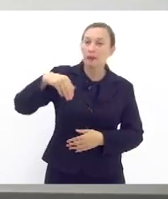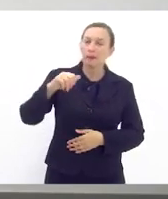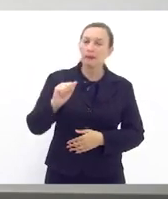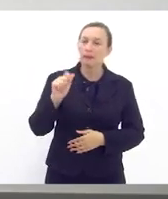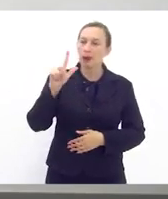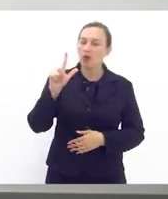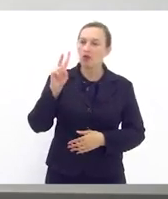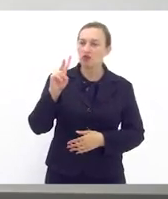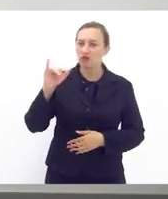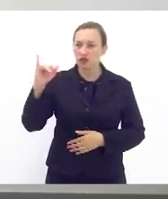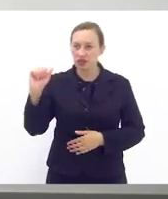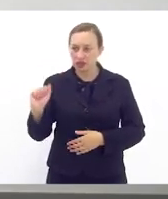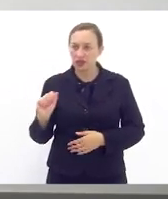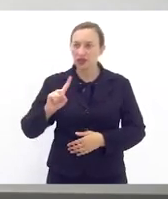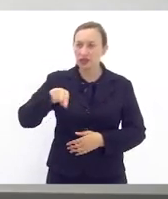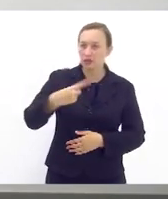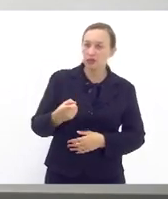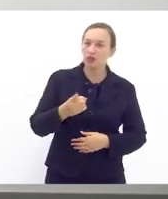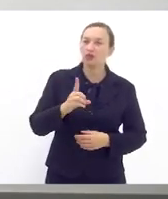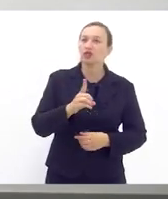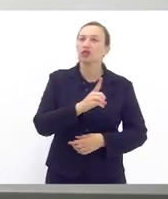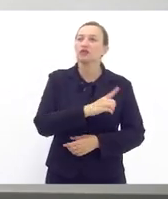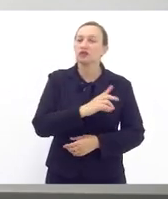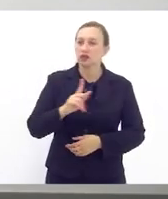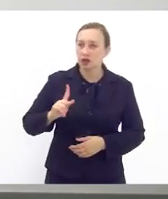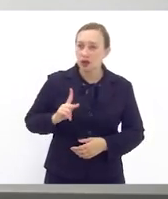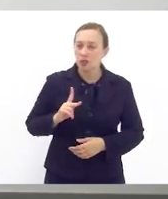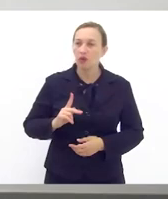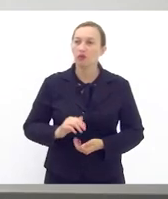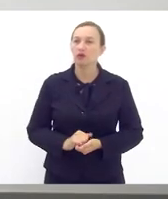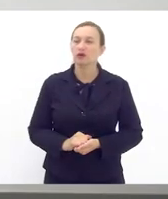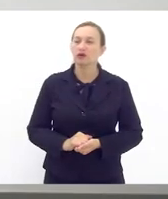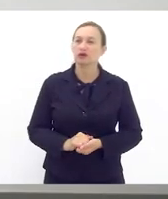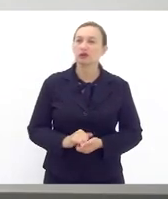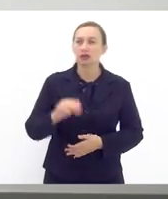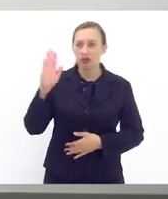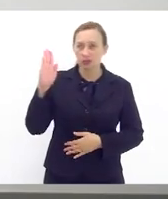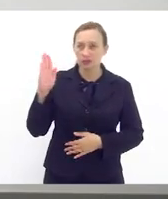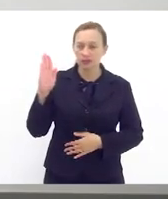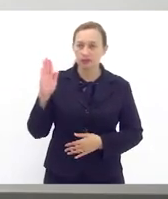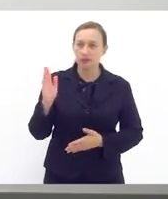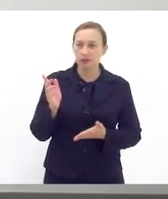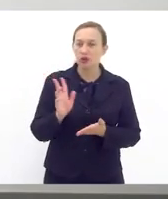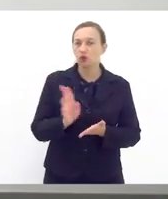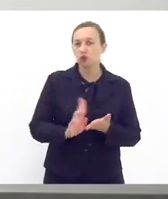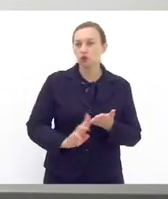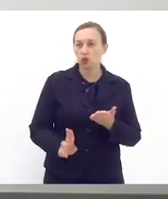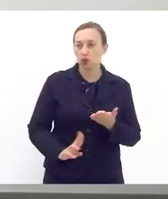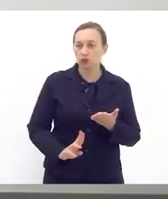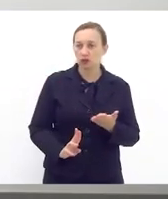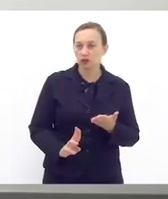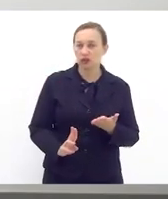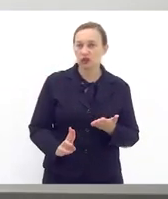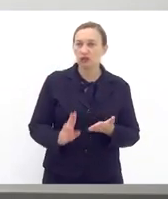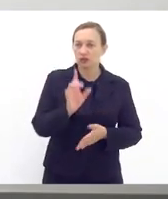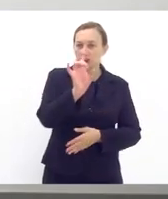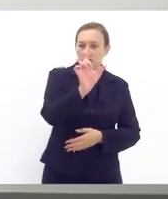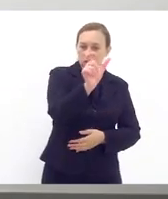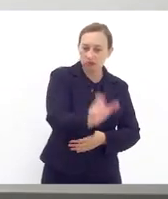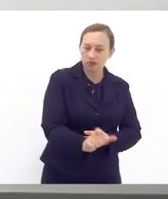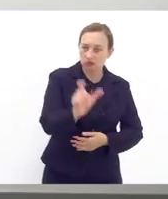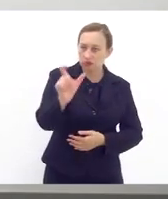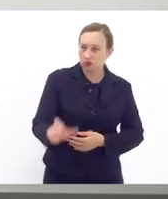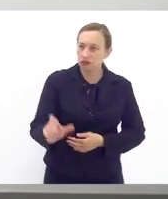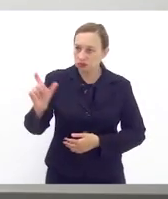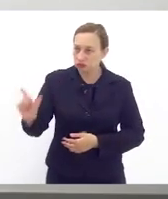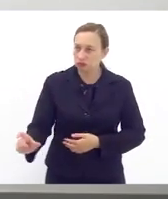e em seguida pela Defensoria Pública é que levantasse um dedo pra gente fazer as inscrições como com o lugar sempre